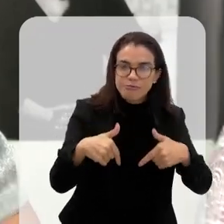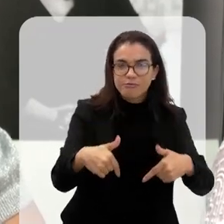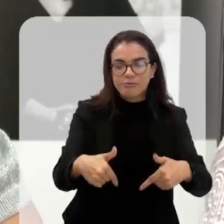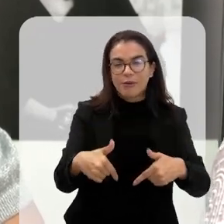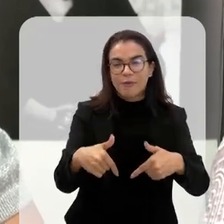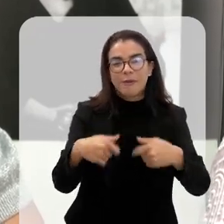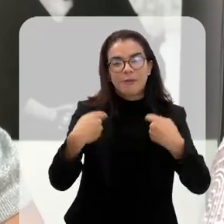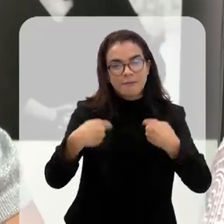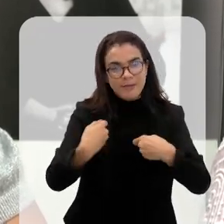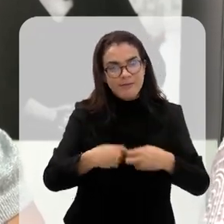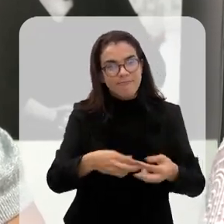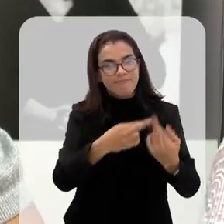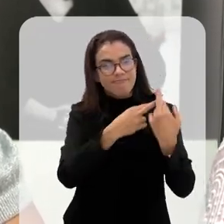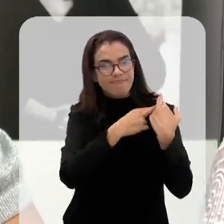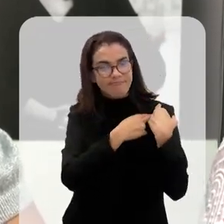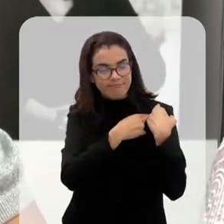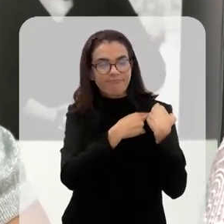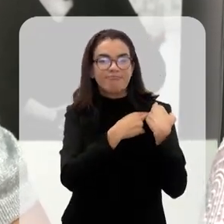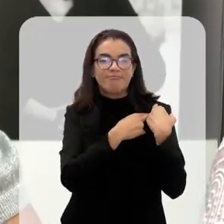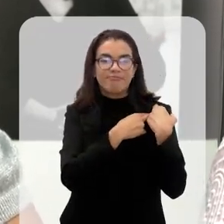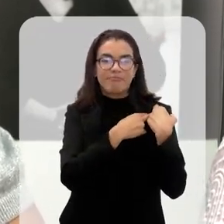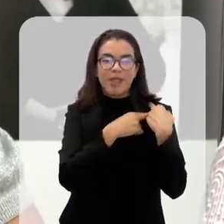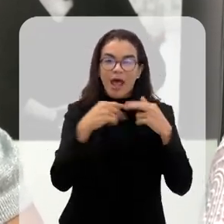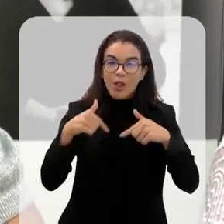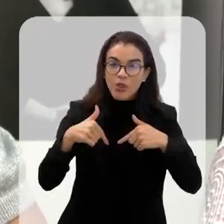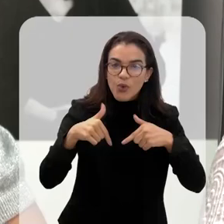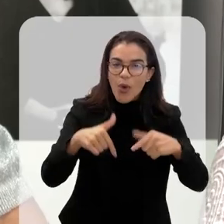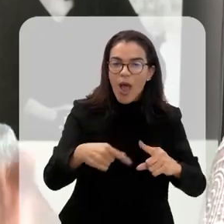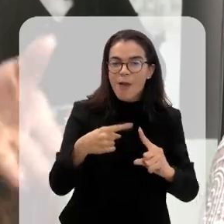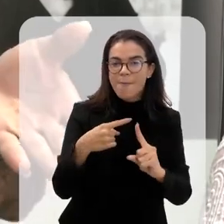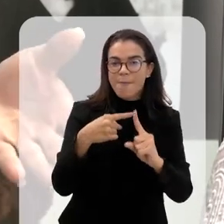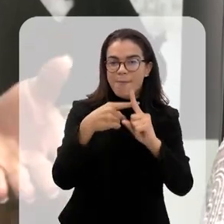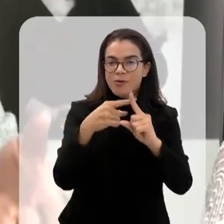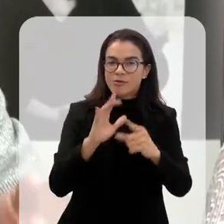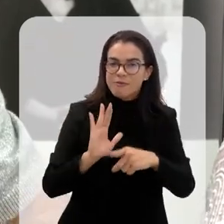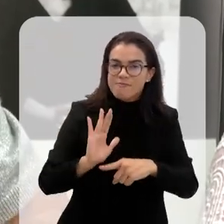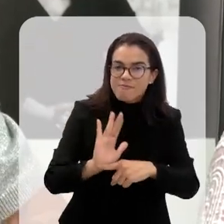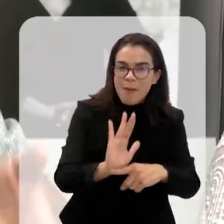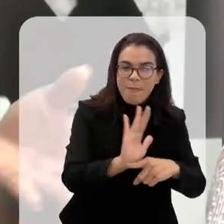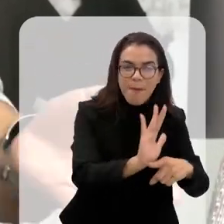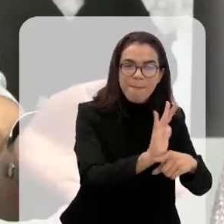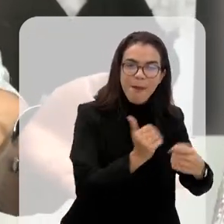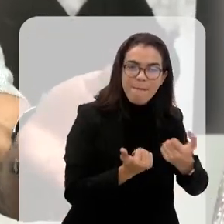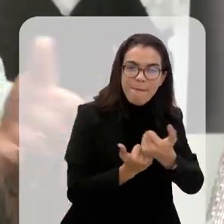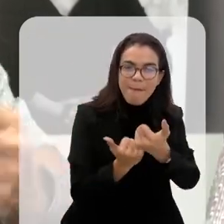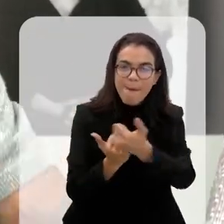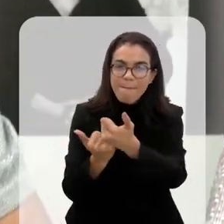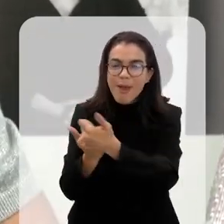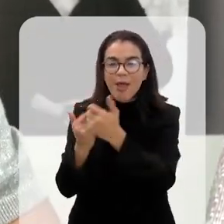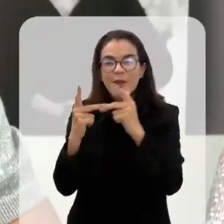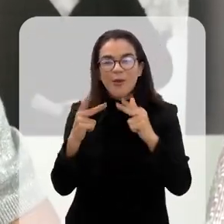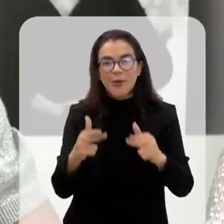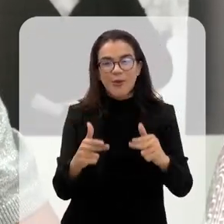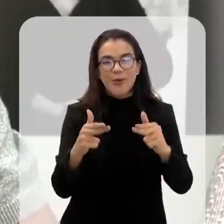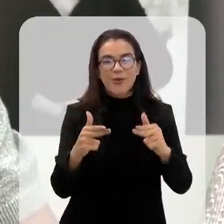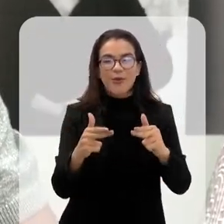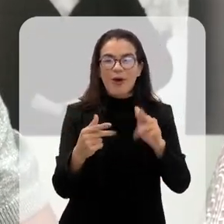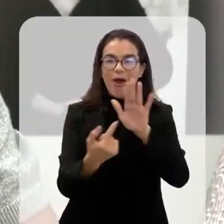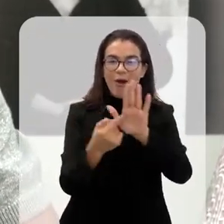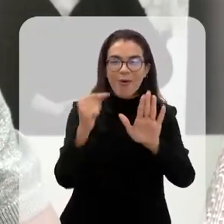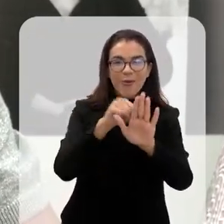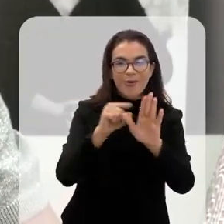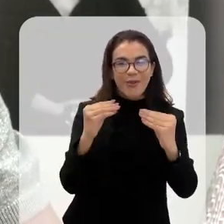rede. E devemos atuar positivamente para que essa rede tenha sucesso, como uma